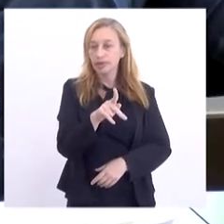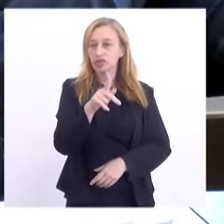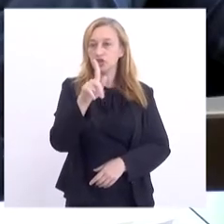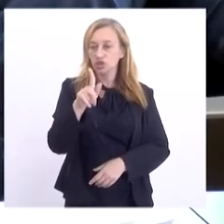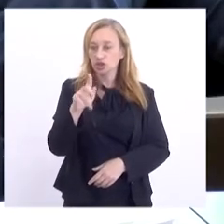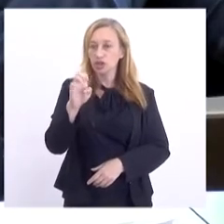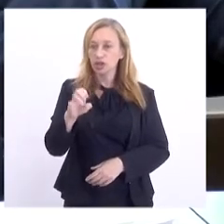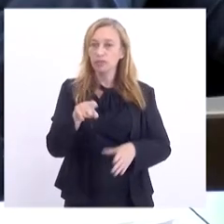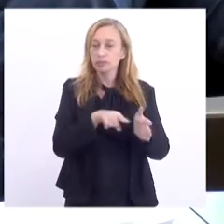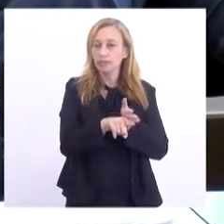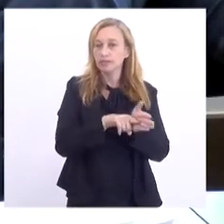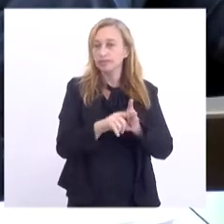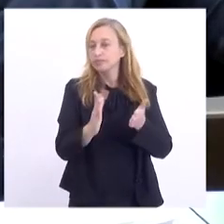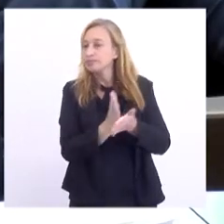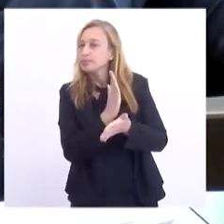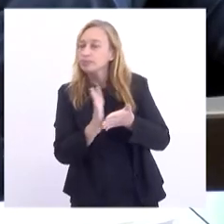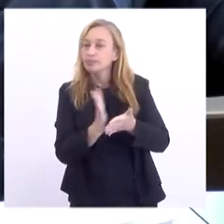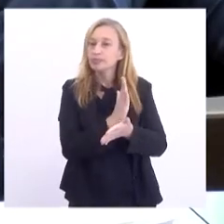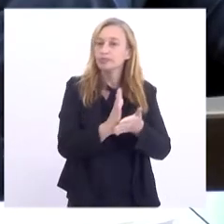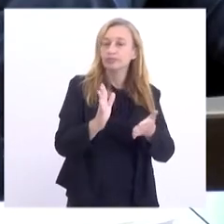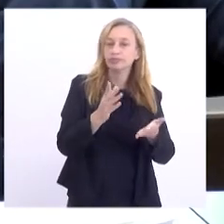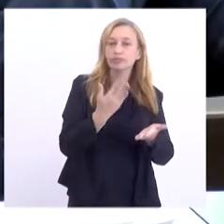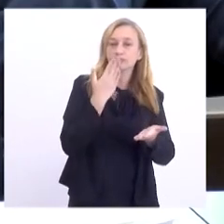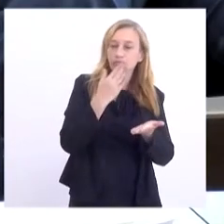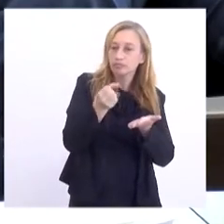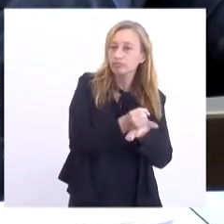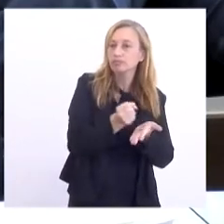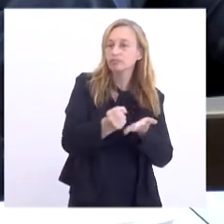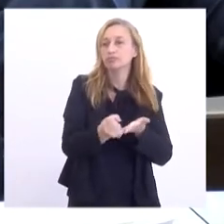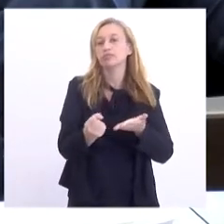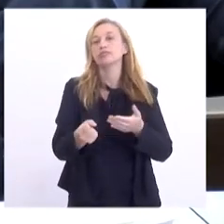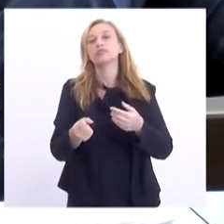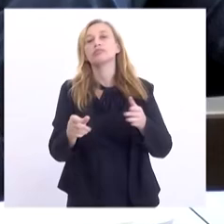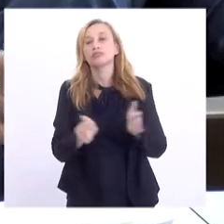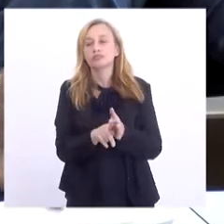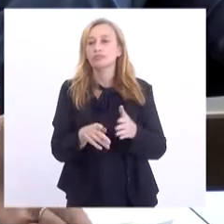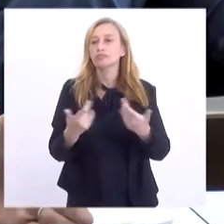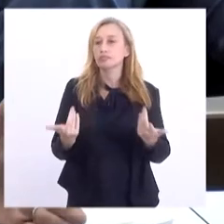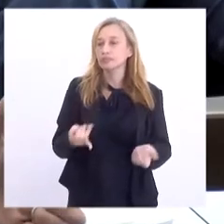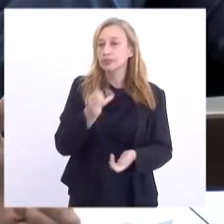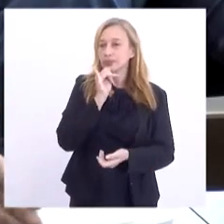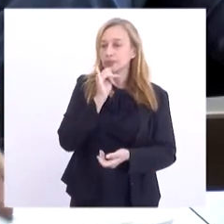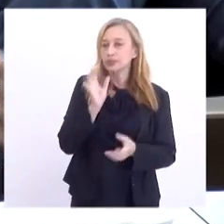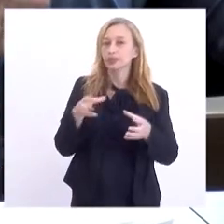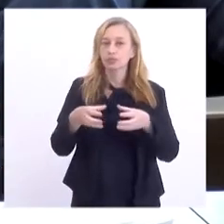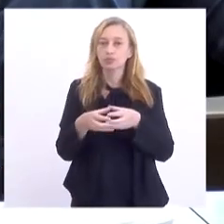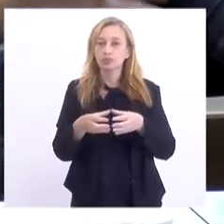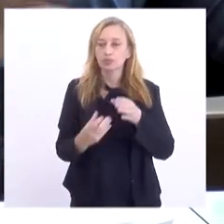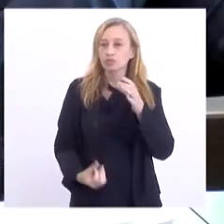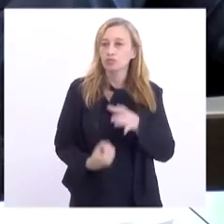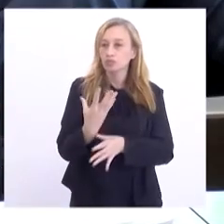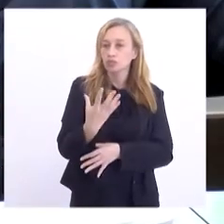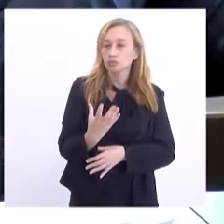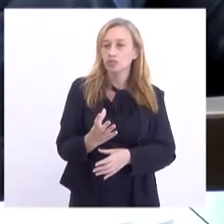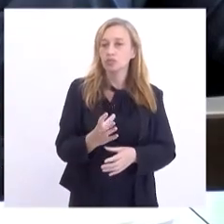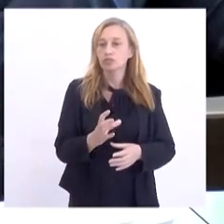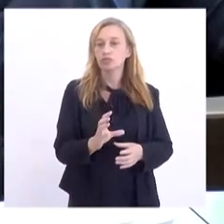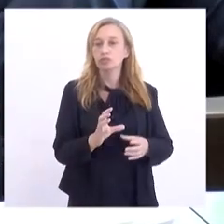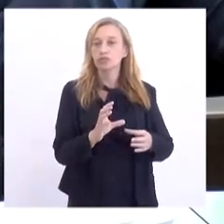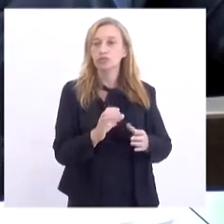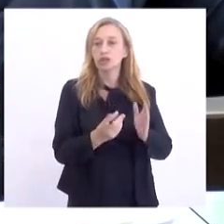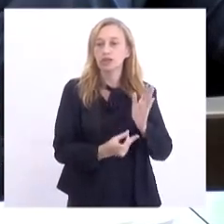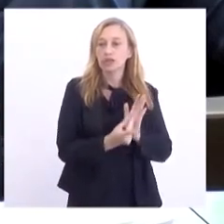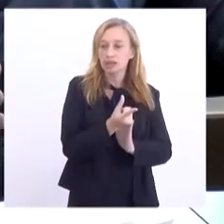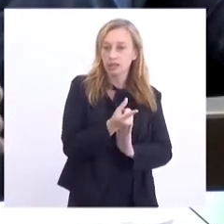analisar determinadas tipos de contratação determinados projetos o exemplo clássico foi o grupo que nós Montamos na concessão do